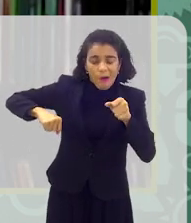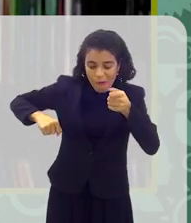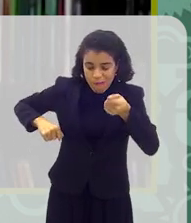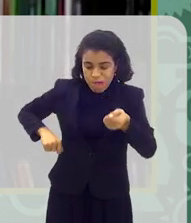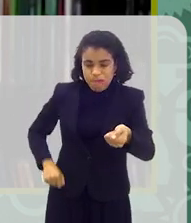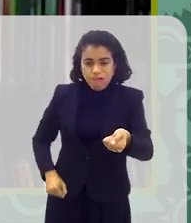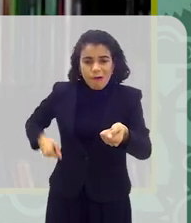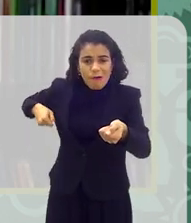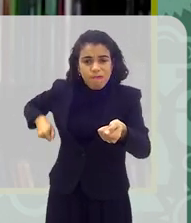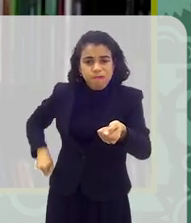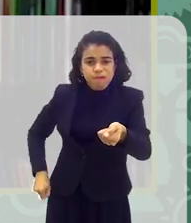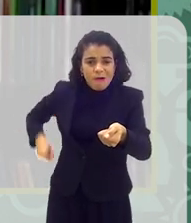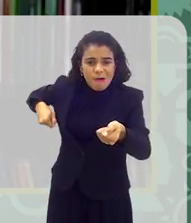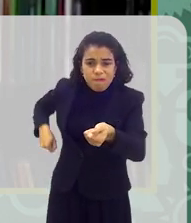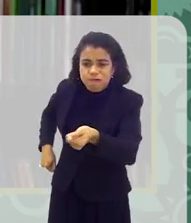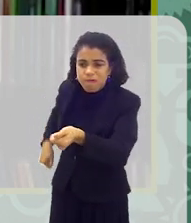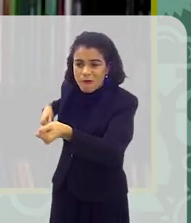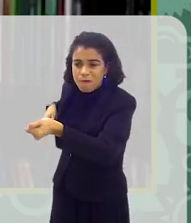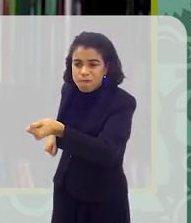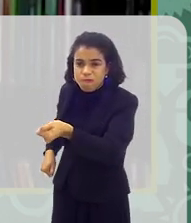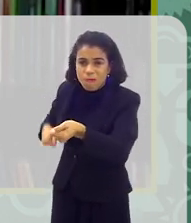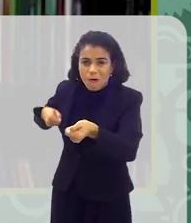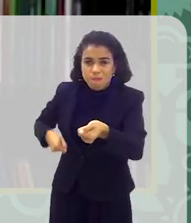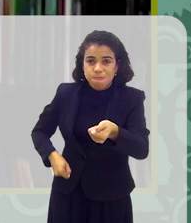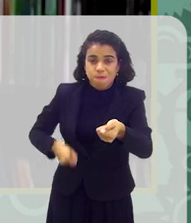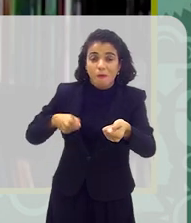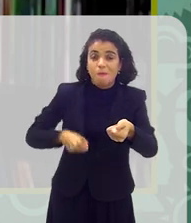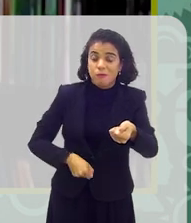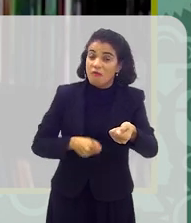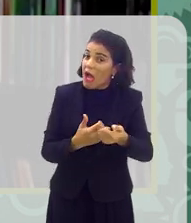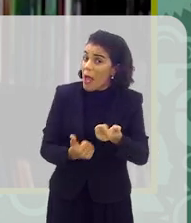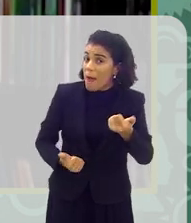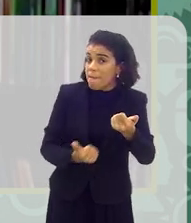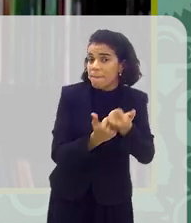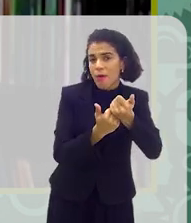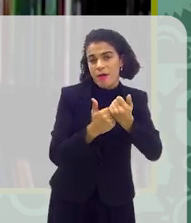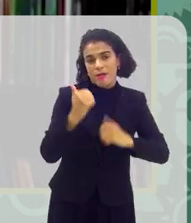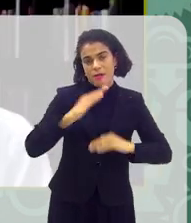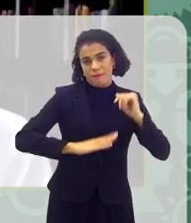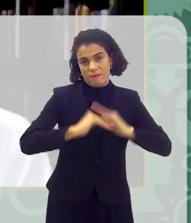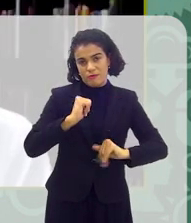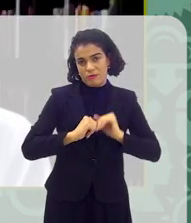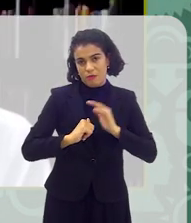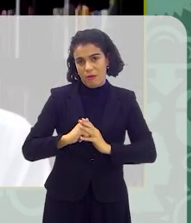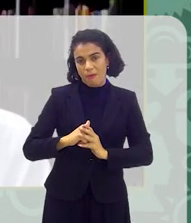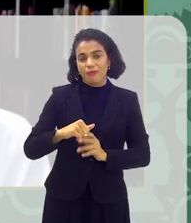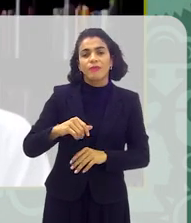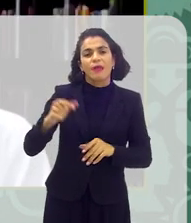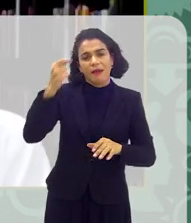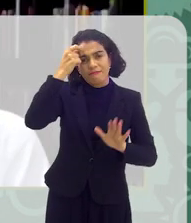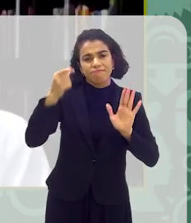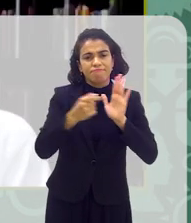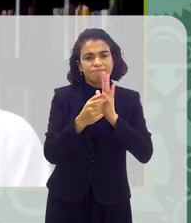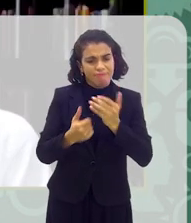sua plantação, né? Ela está aí, eu acho que só reforçando o que o professor André colocou, ela veio para Sim. ajudar.